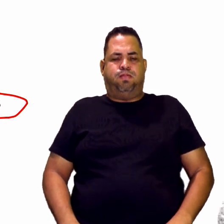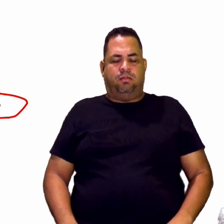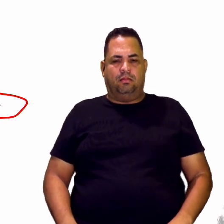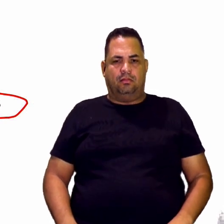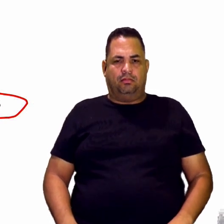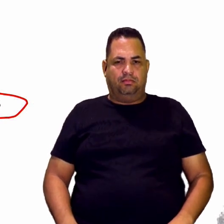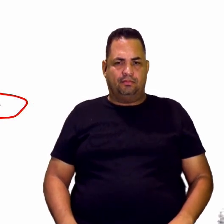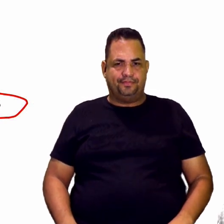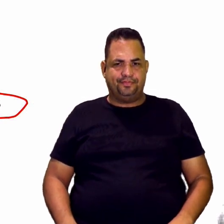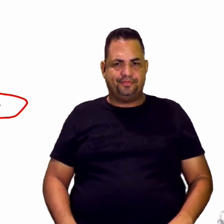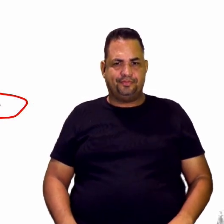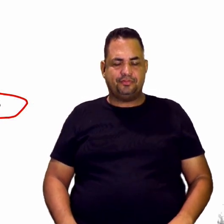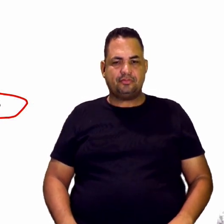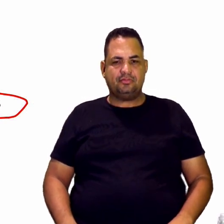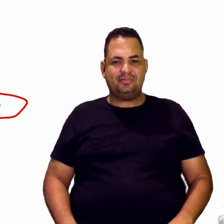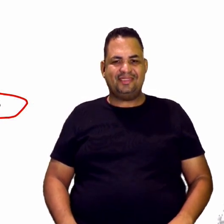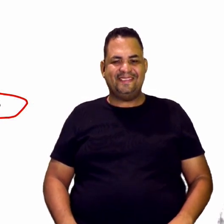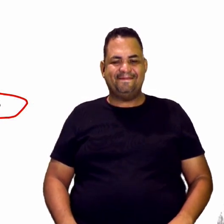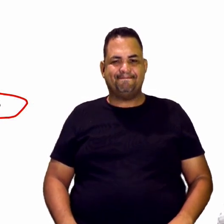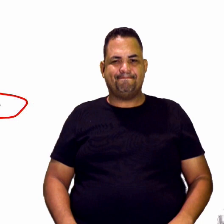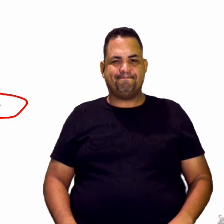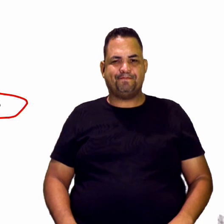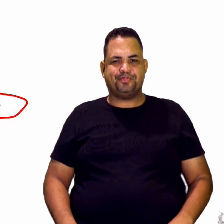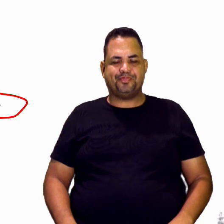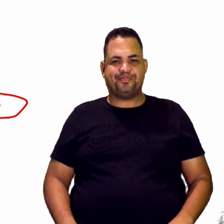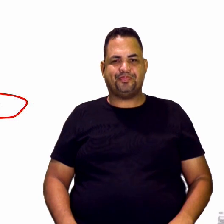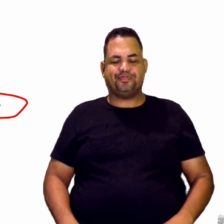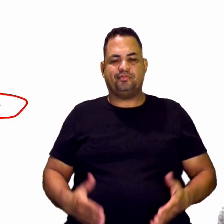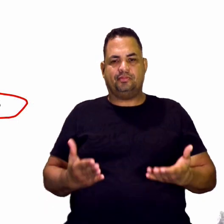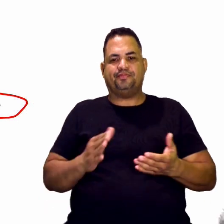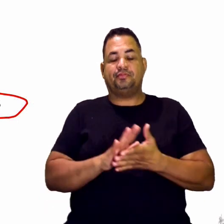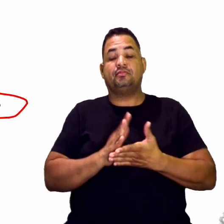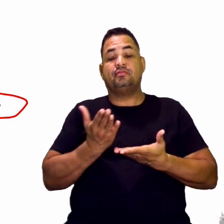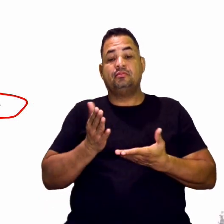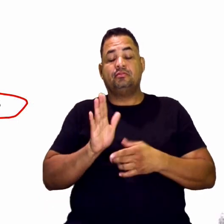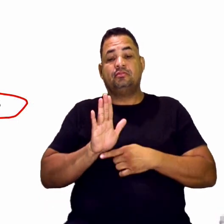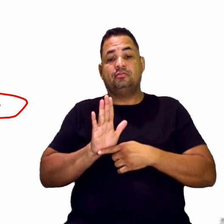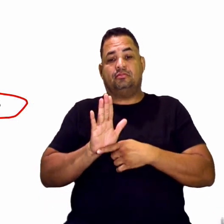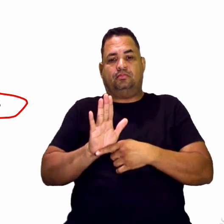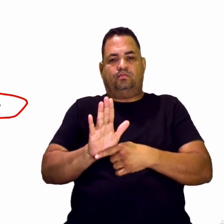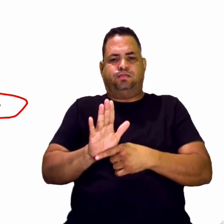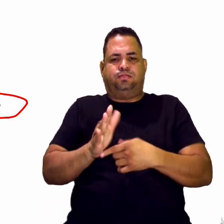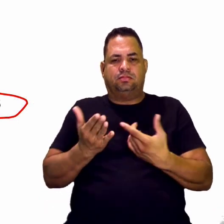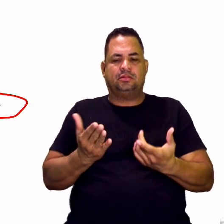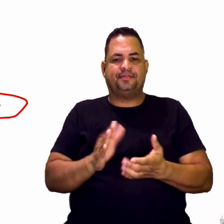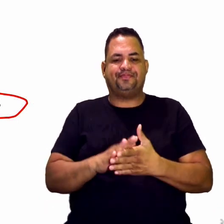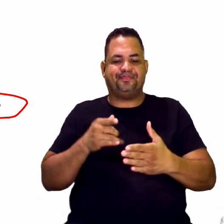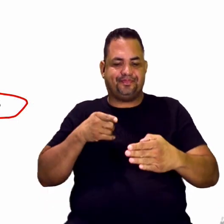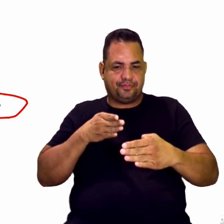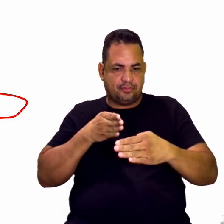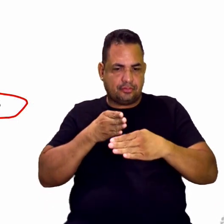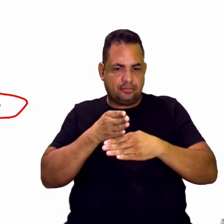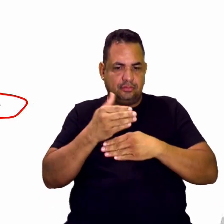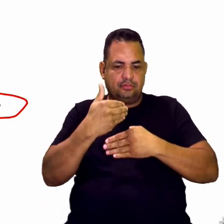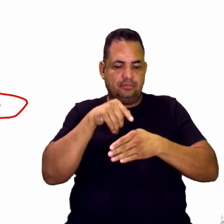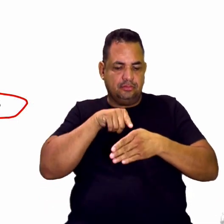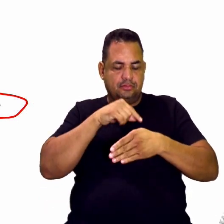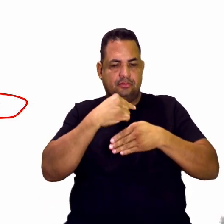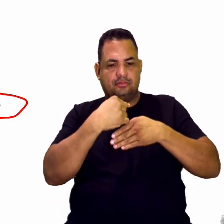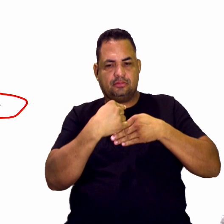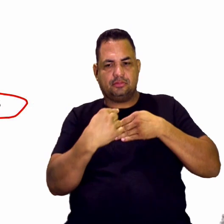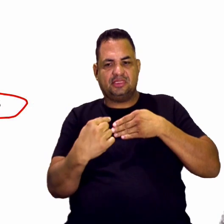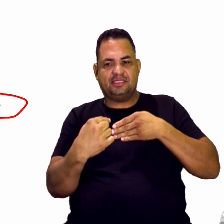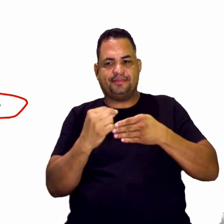Essa passagem, ela vai servir tanto para a entrada quanto para a saída de substâncias químicas. Ah, professor, mas